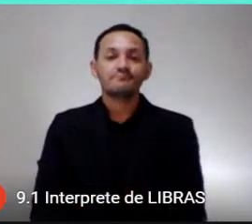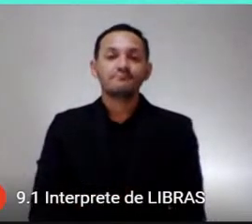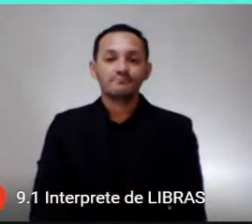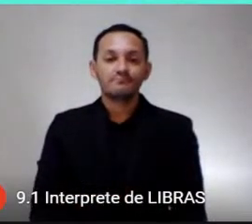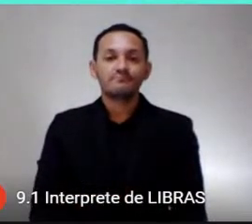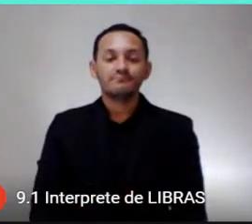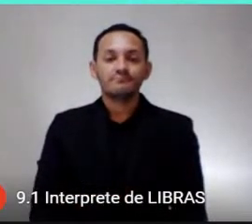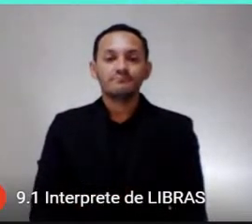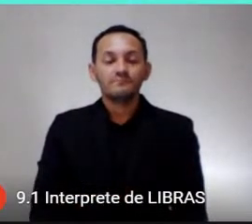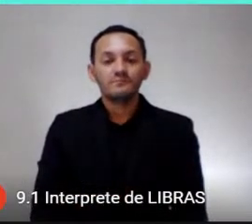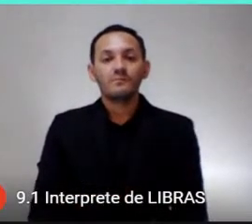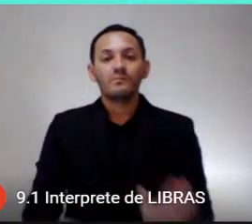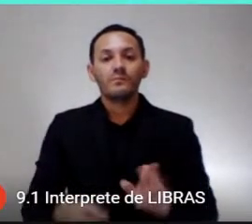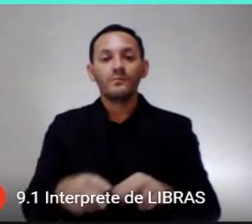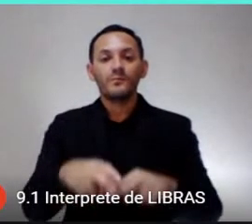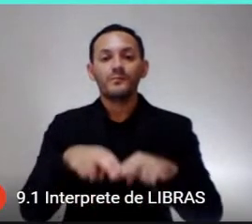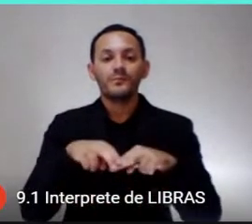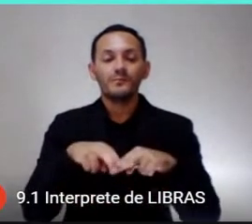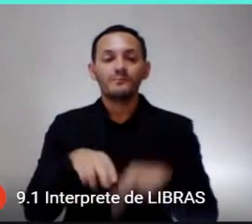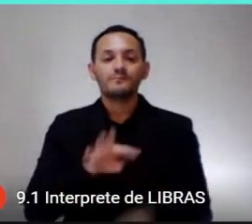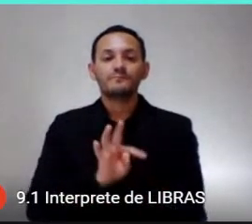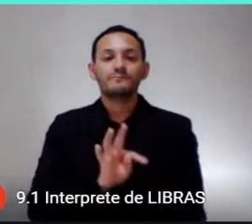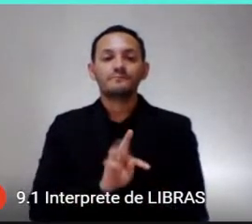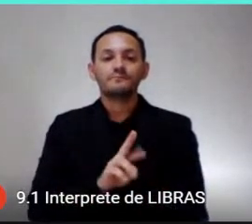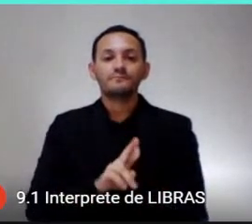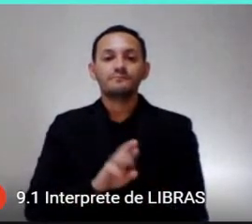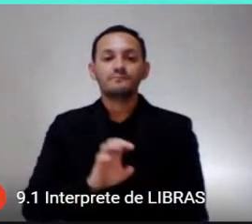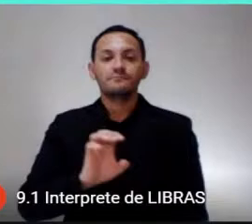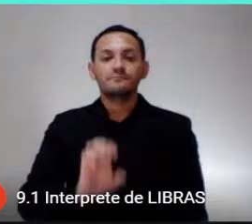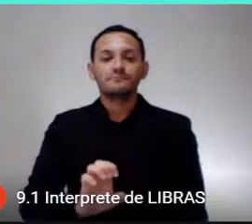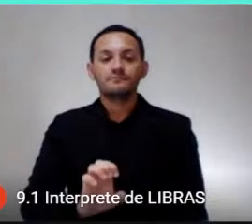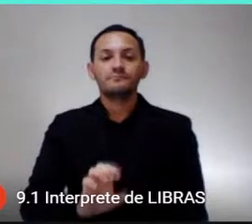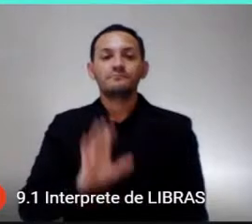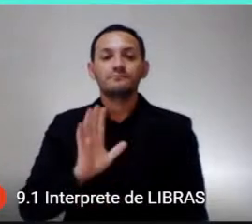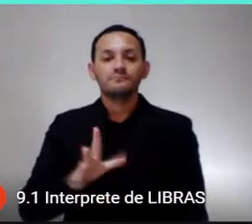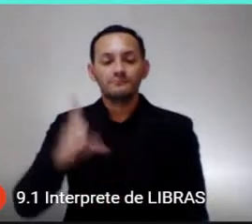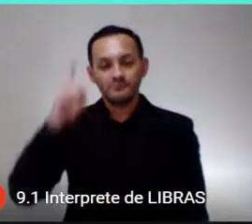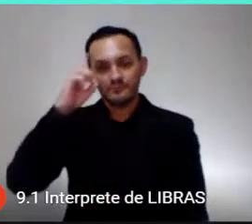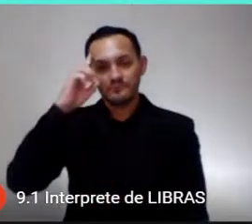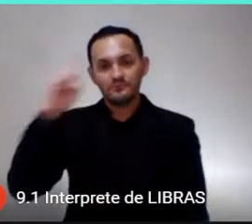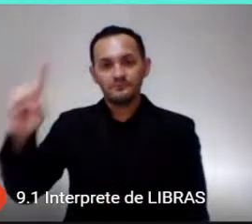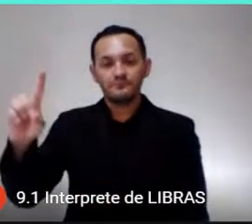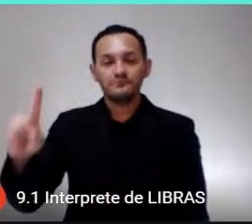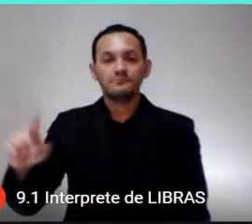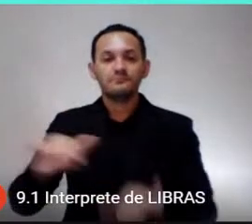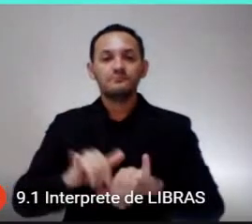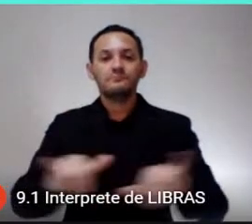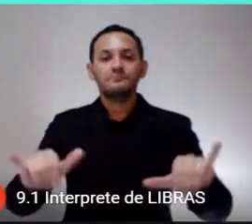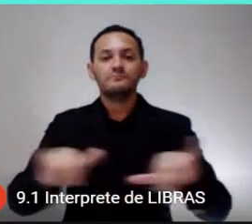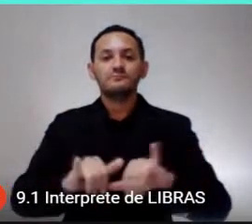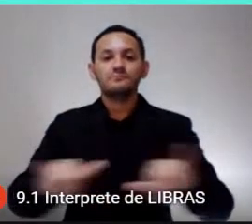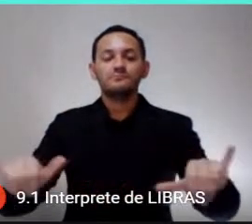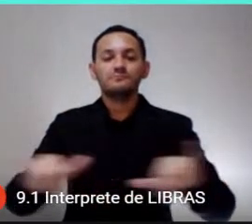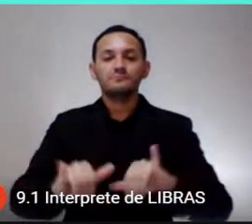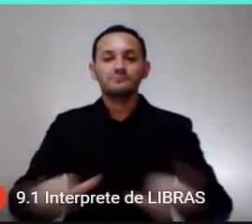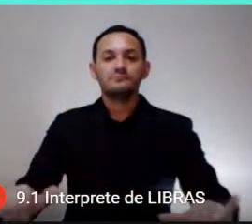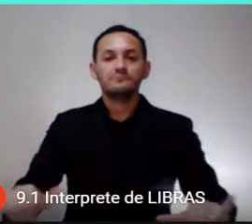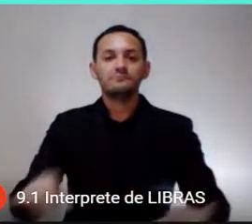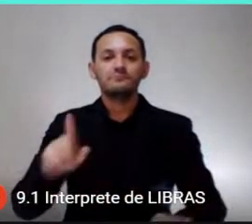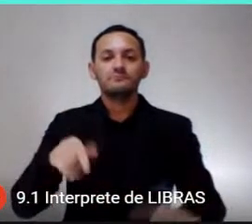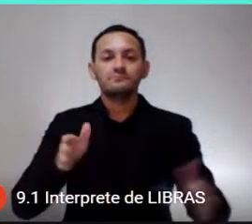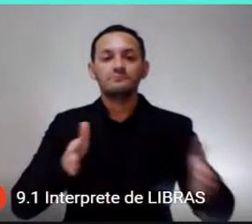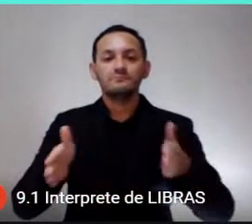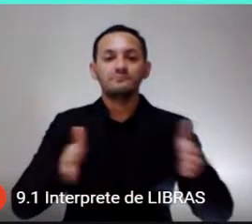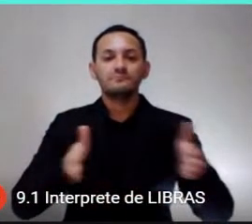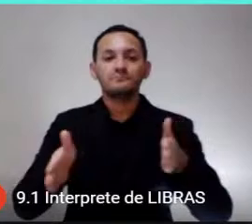precedente do próprio TRE, eu considerei como data da publicação, a fluência do prazo com a data